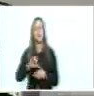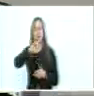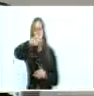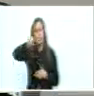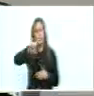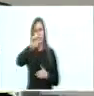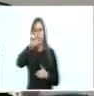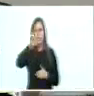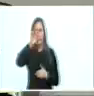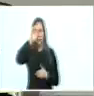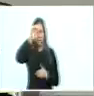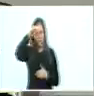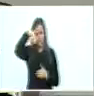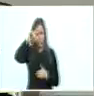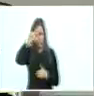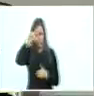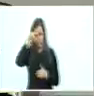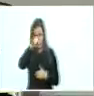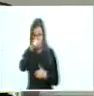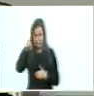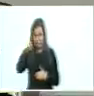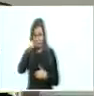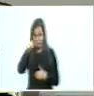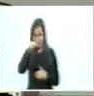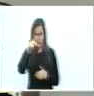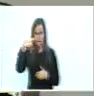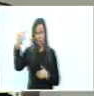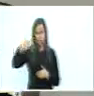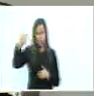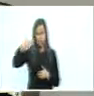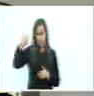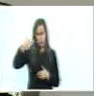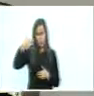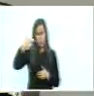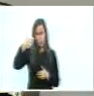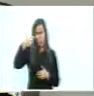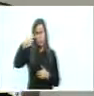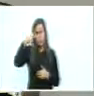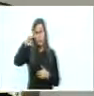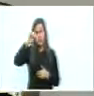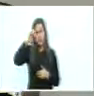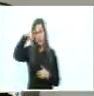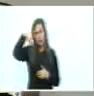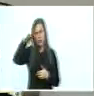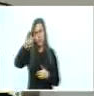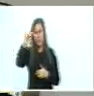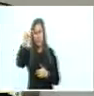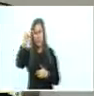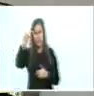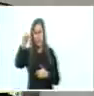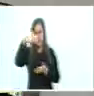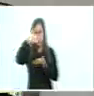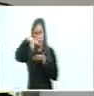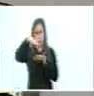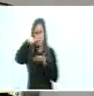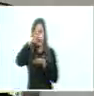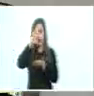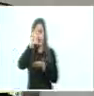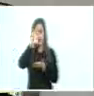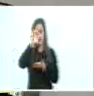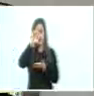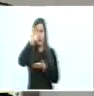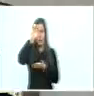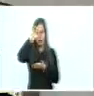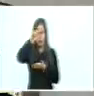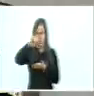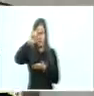o presidente, o vice-presidente Simba Jacebá Filho, a secretária Terezinha de Jesus